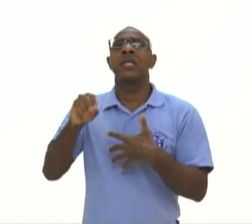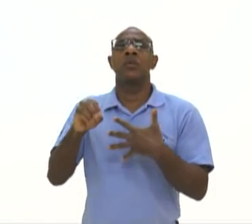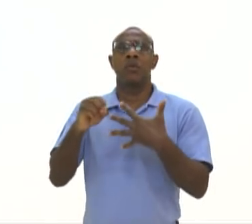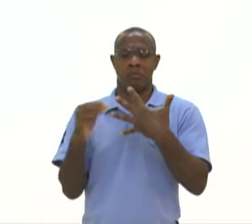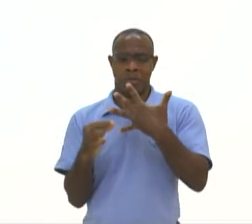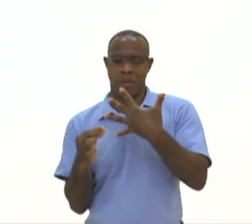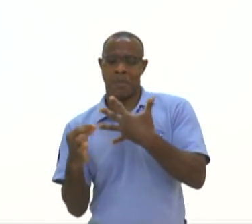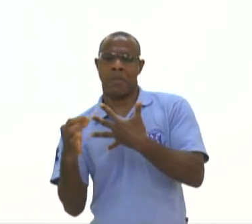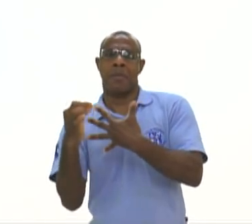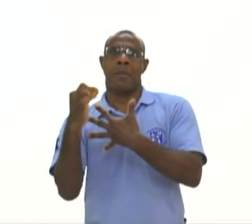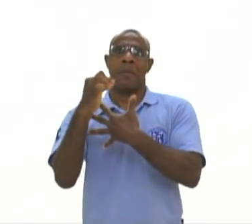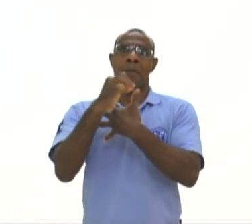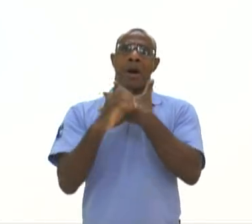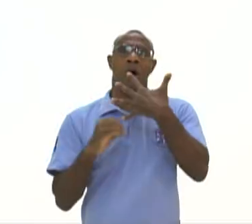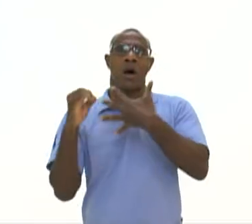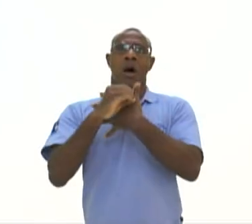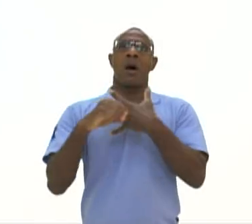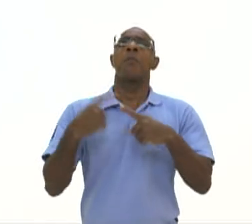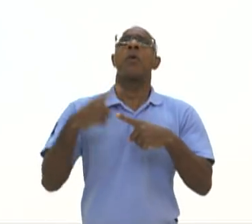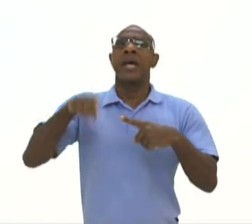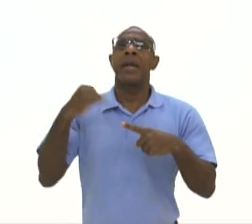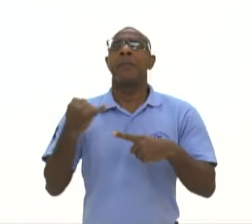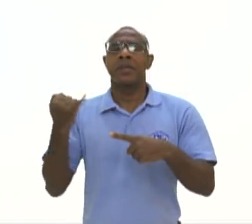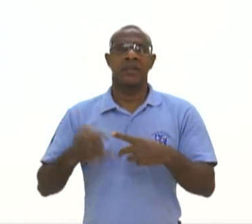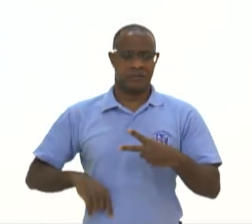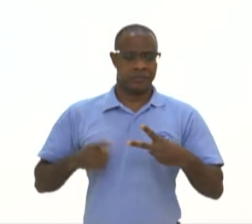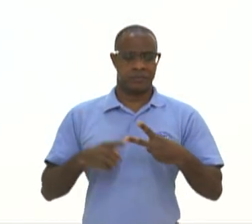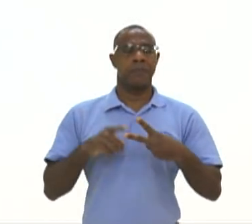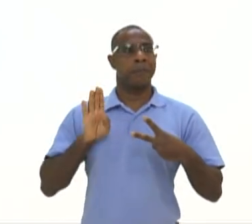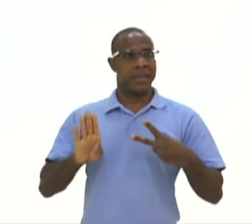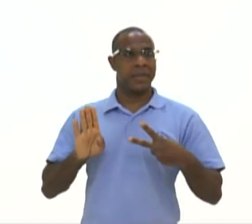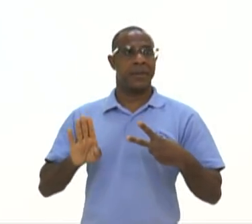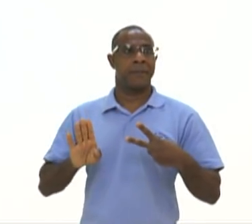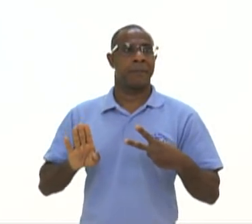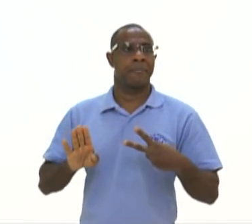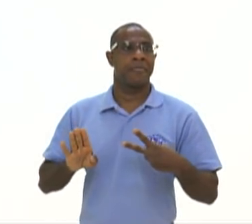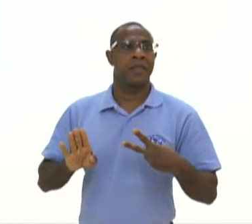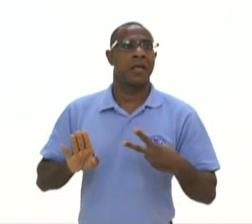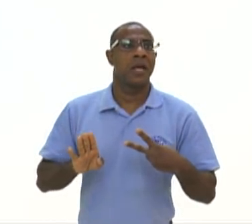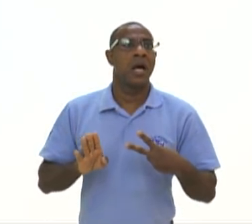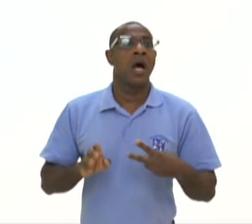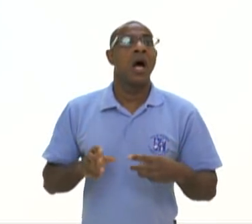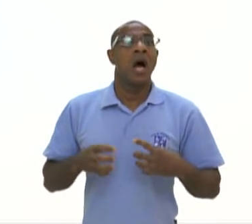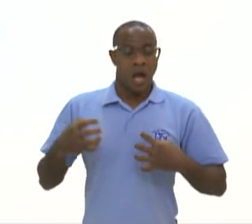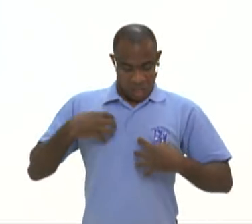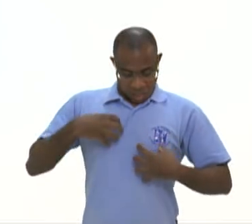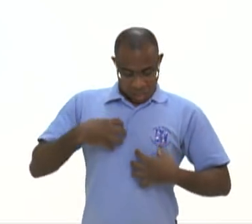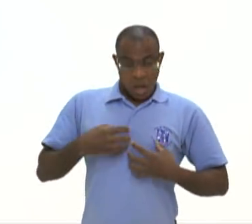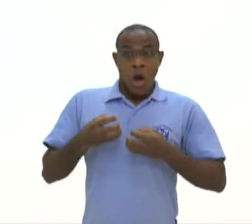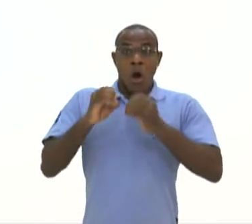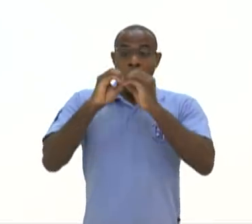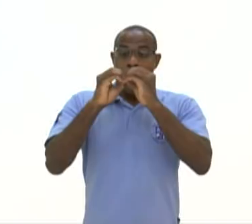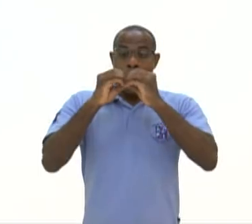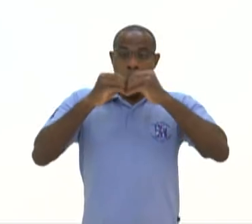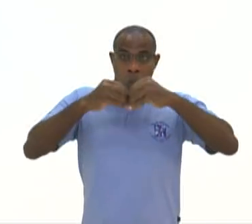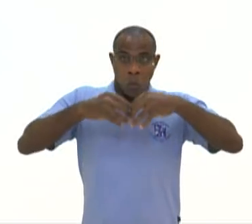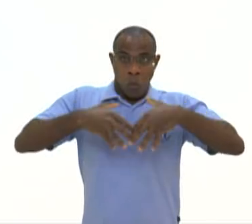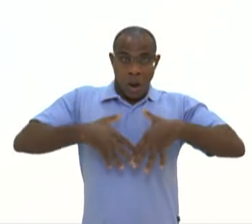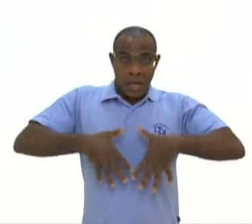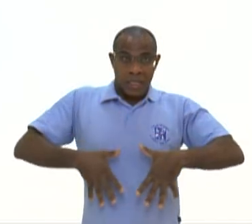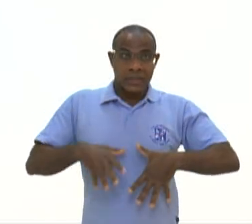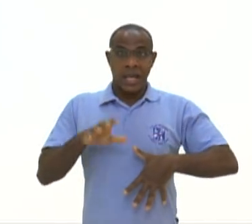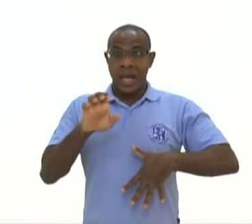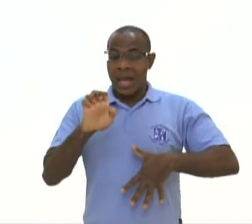são importantes? E na letra B, no organismo, onde que as glândulas endócrinas, lembrando